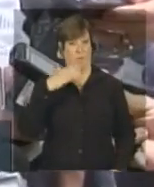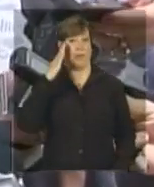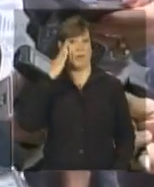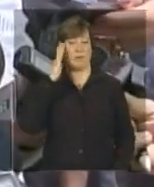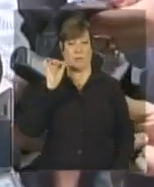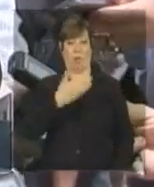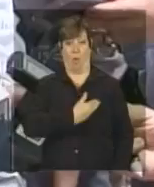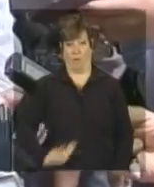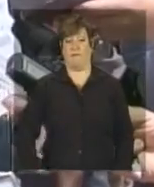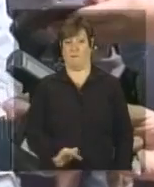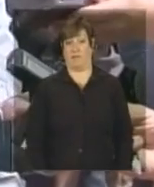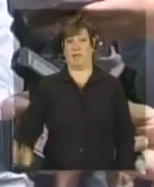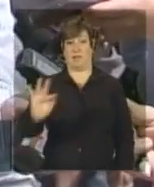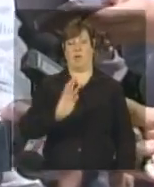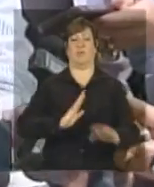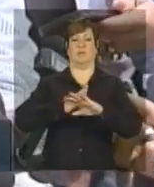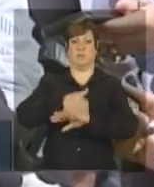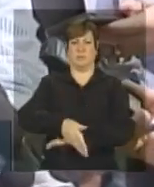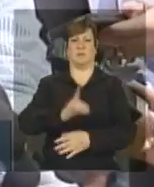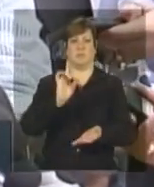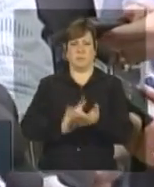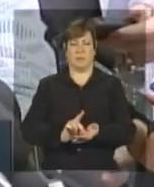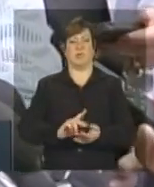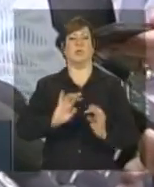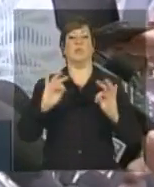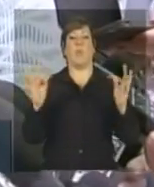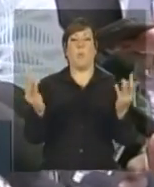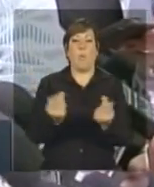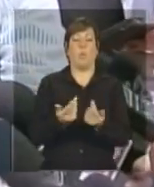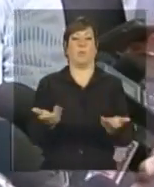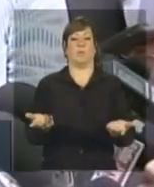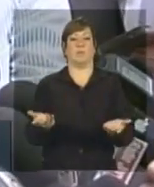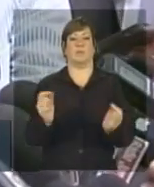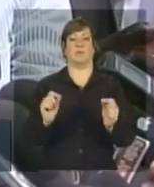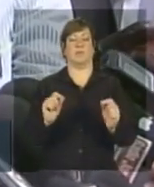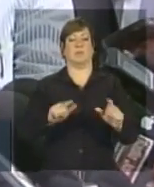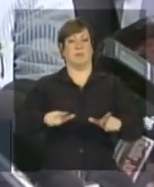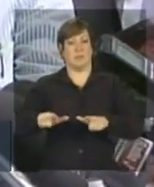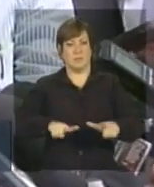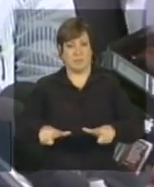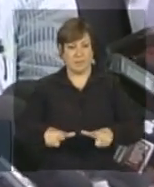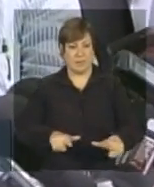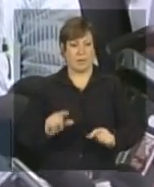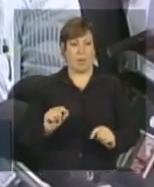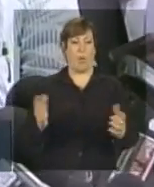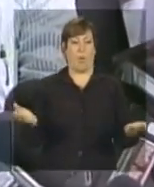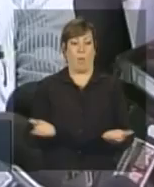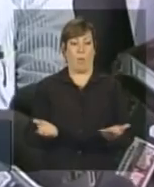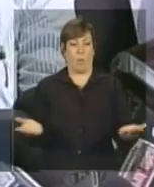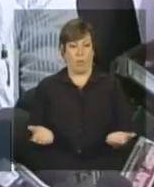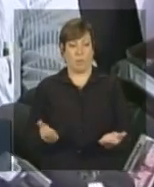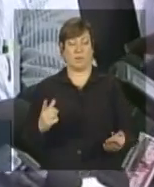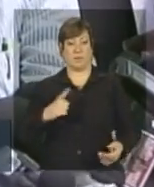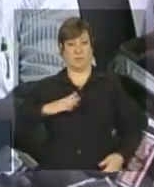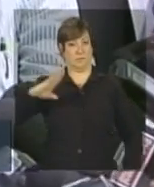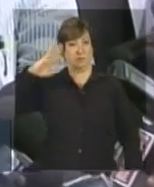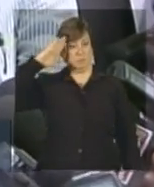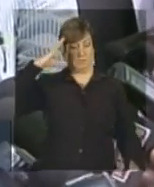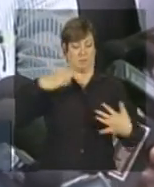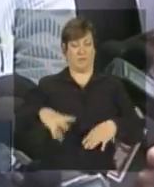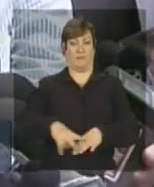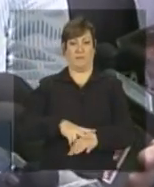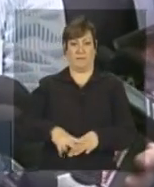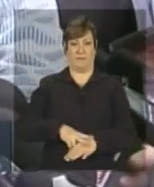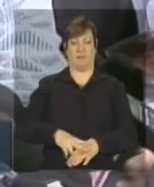O governo federal participou ativamente de todas as operações que hoje o Exército pode